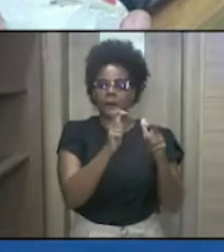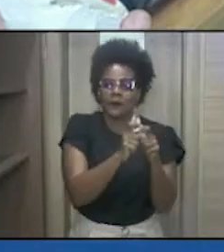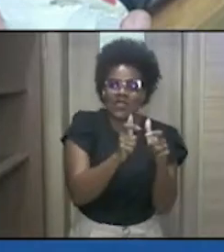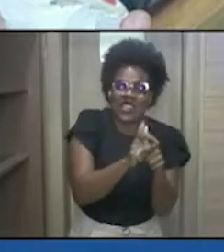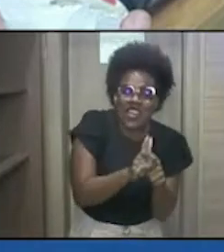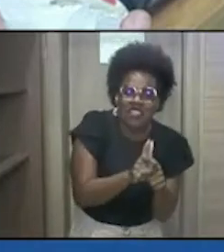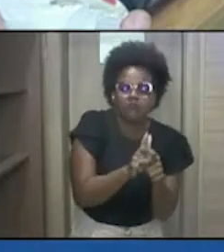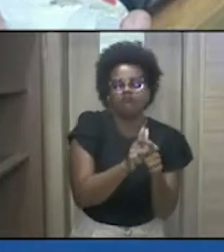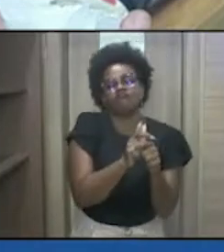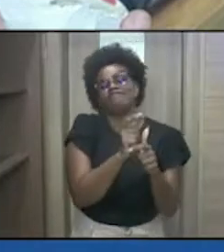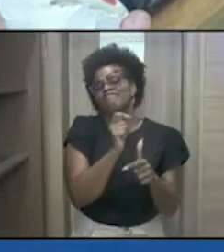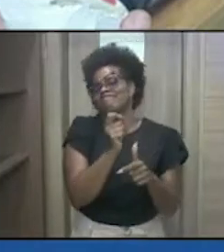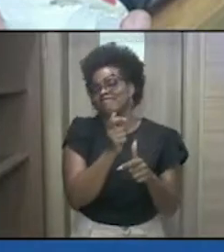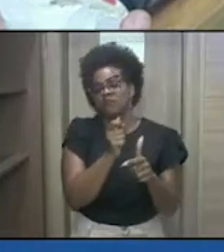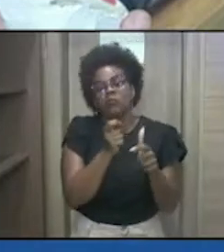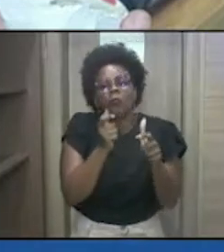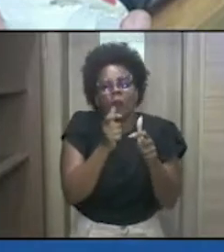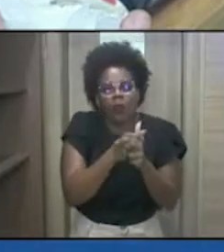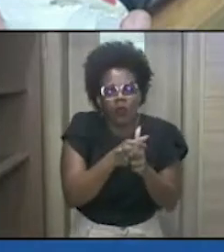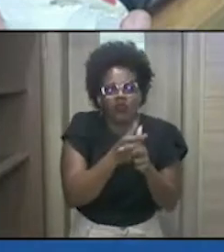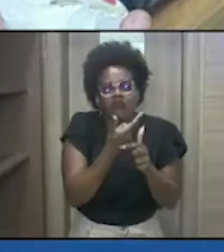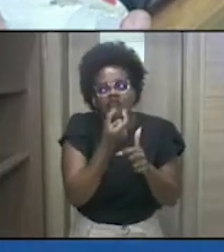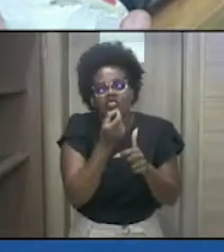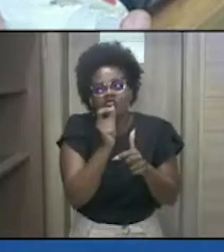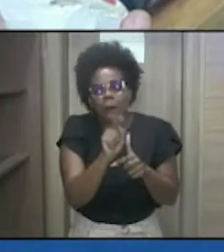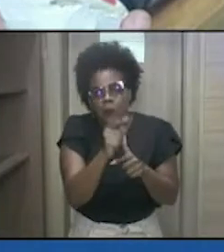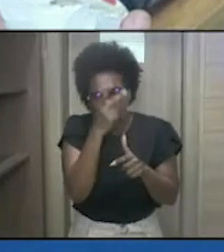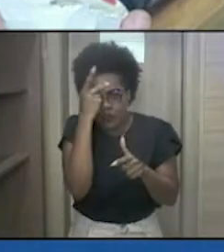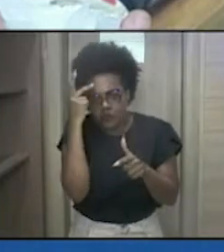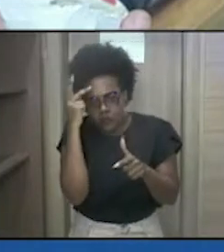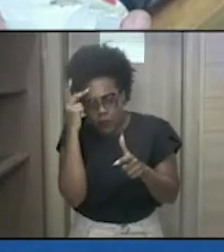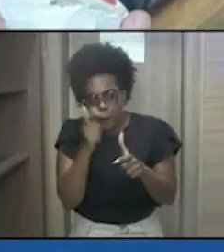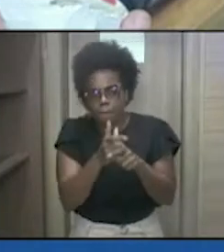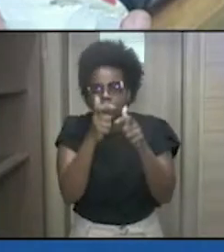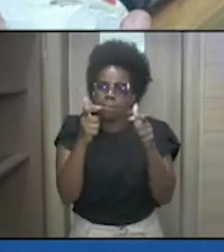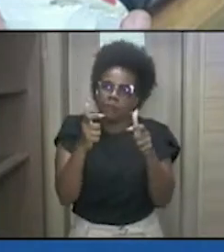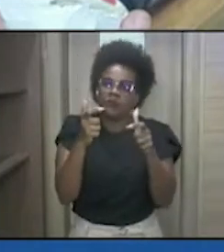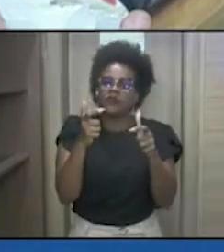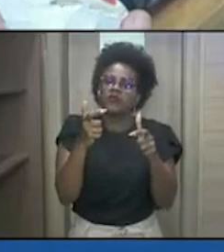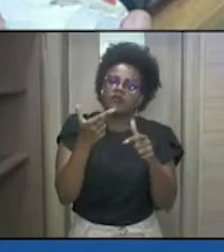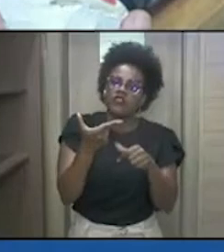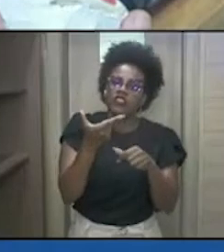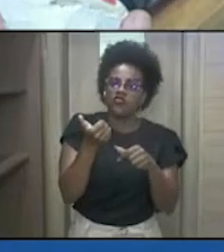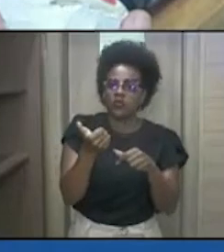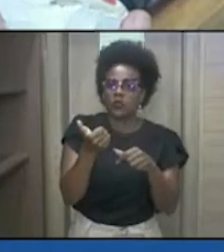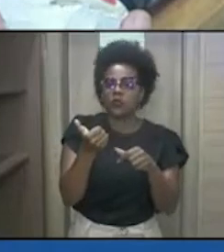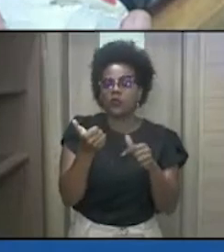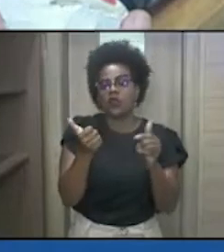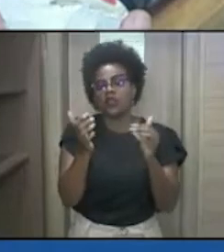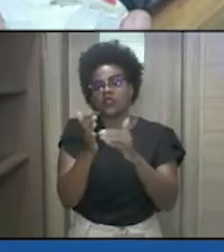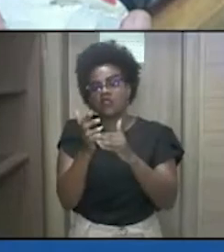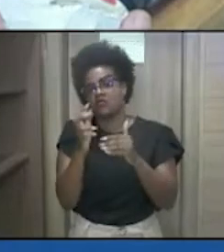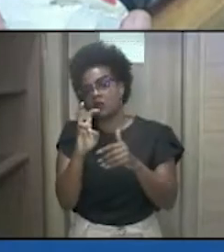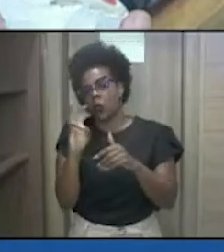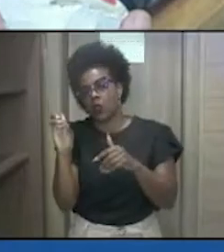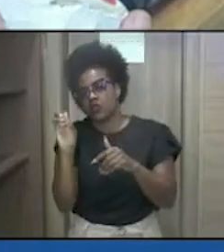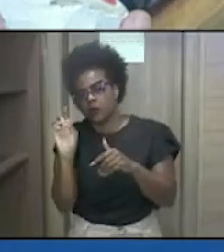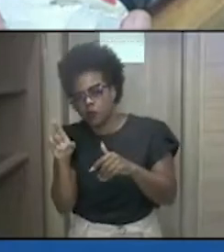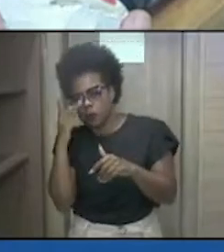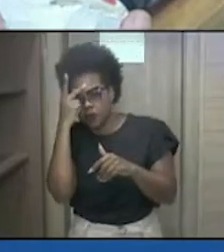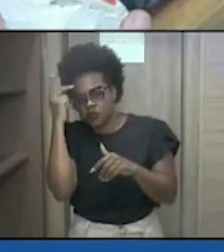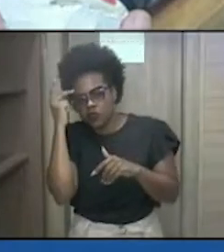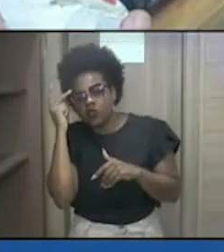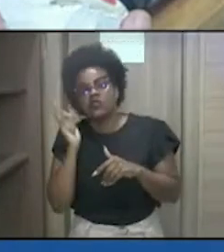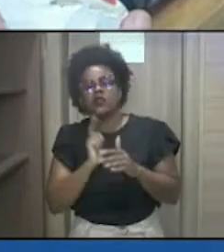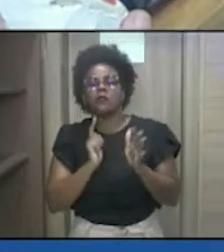pequeno porte. Muito pequeno é considerado até 20 mil habitantes e pequeno entre 21 e 50 mil. A gente se baseou também